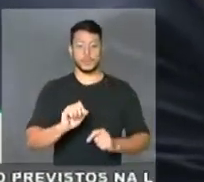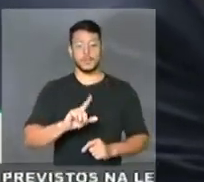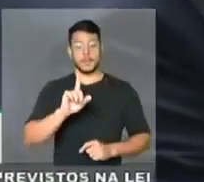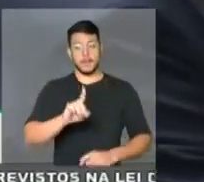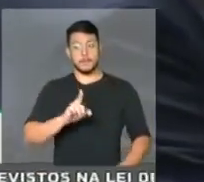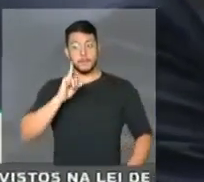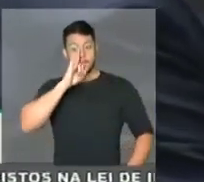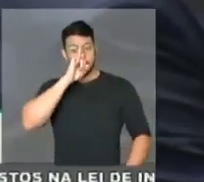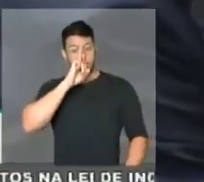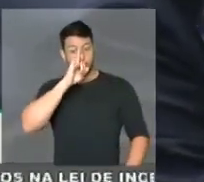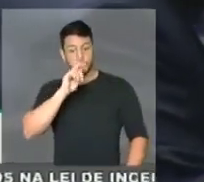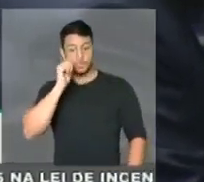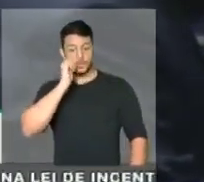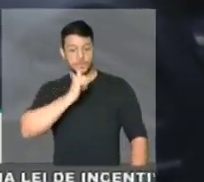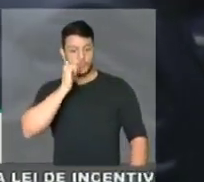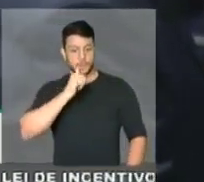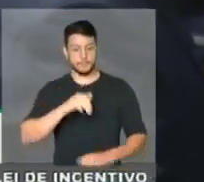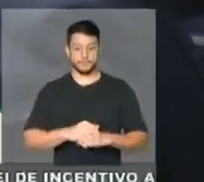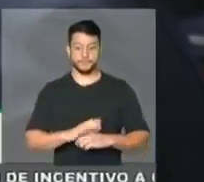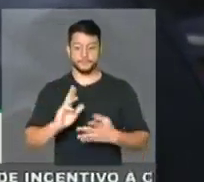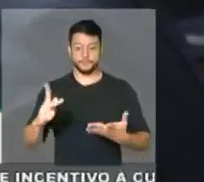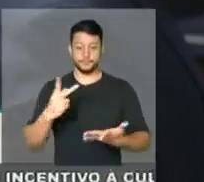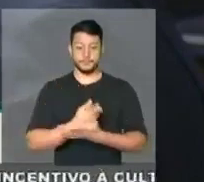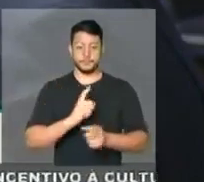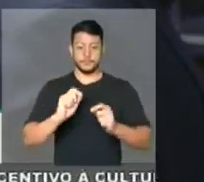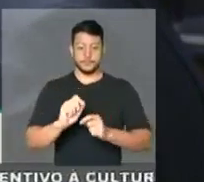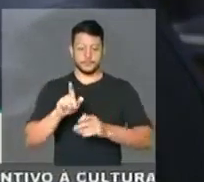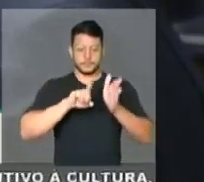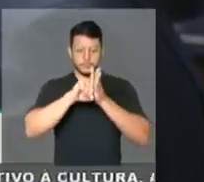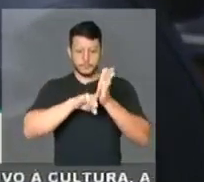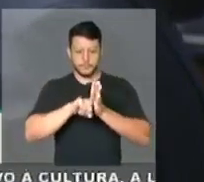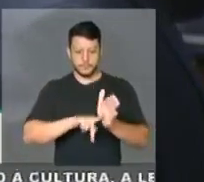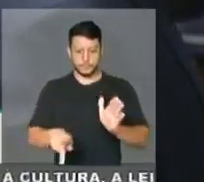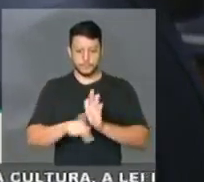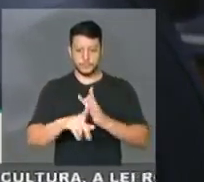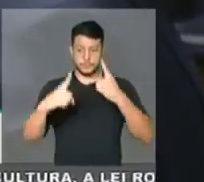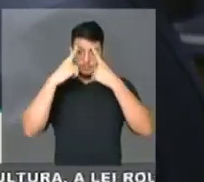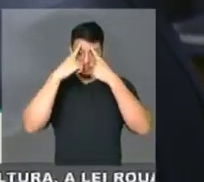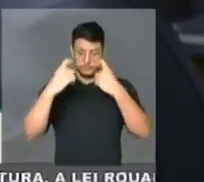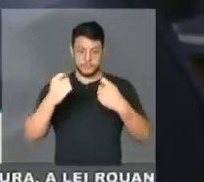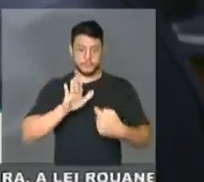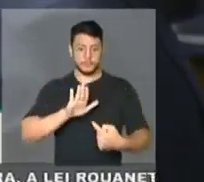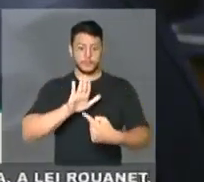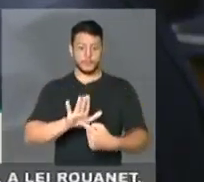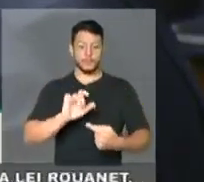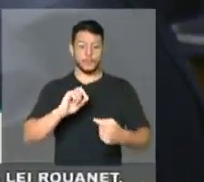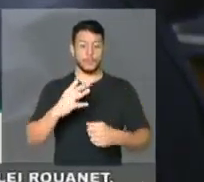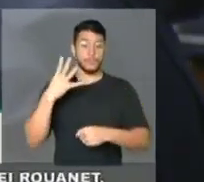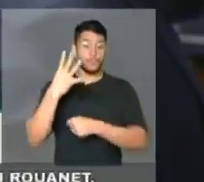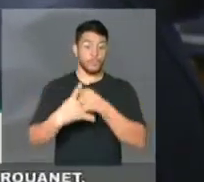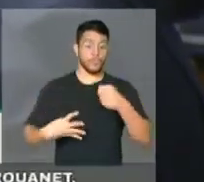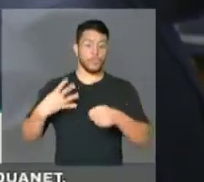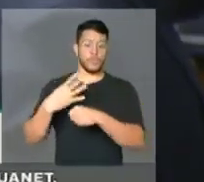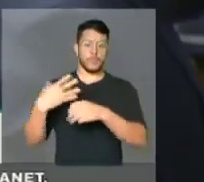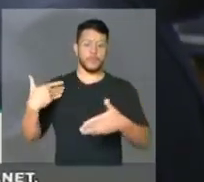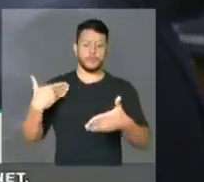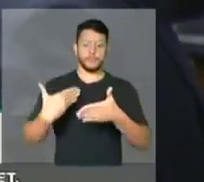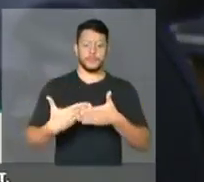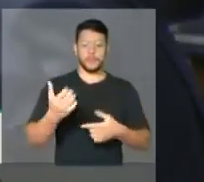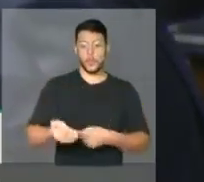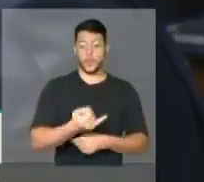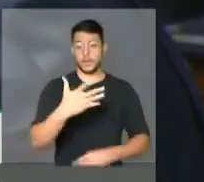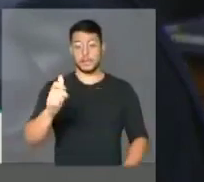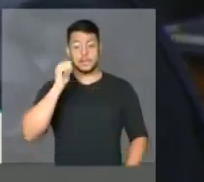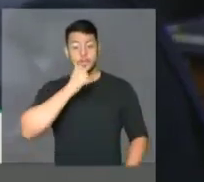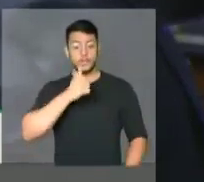das mulheres. O último mapa da violência colocou claramente que nos últimos 4 anos o número de mulheres assassinadas por armas de